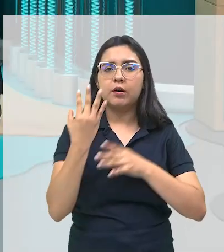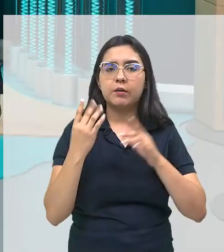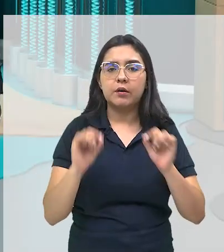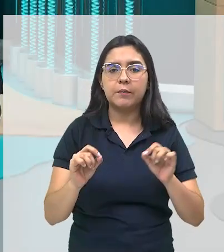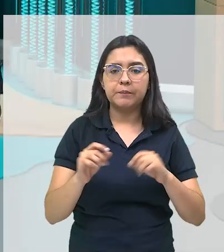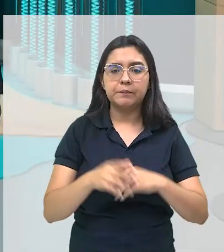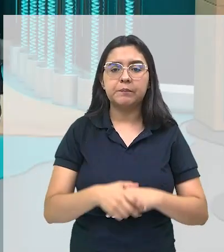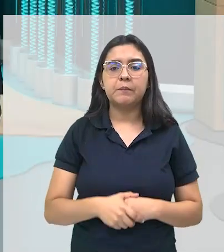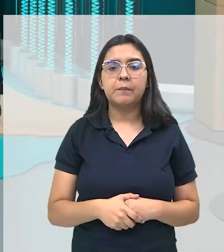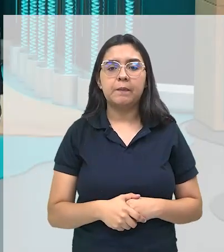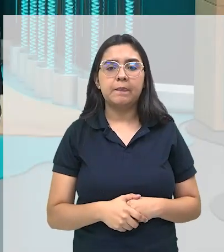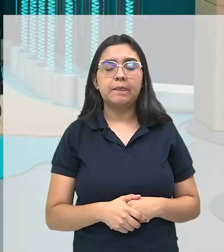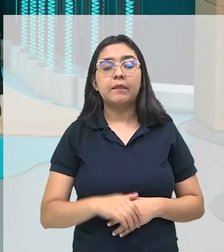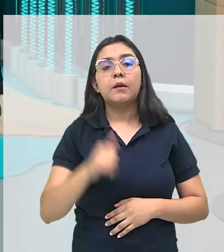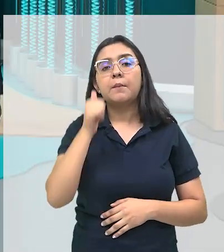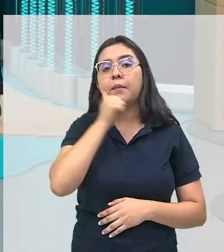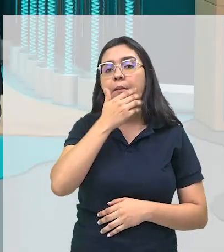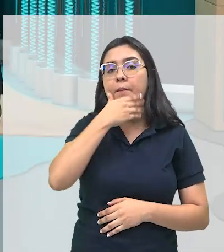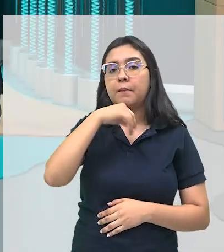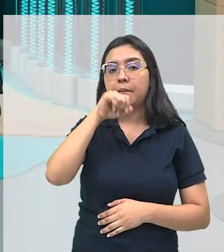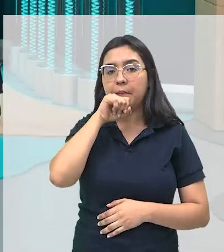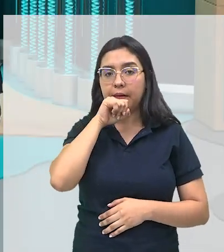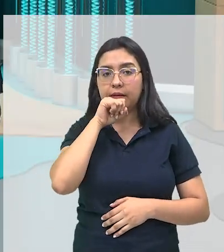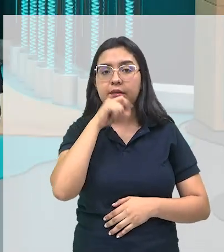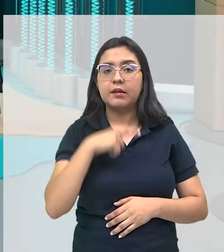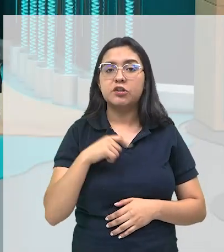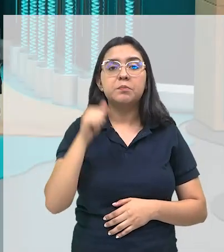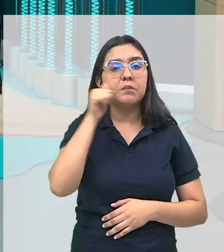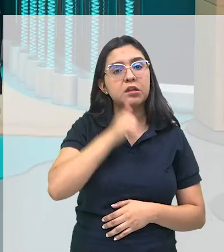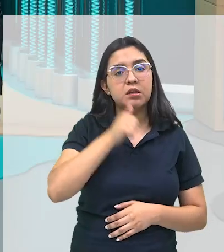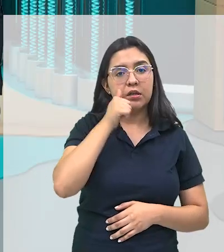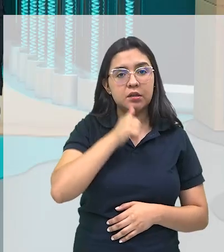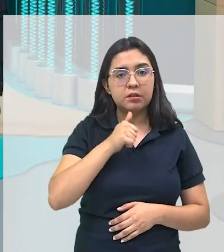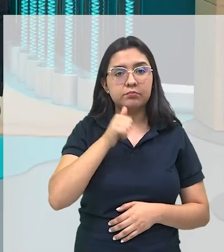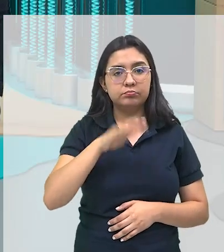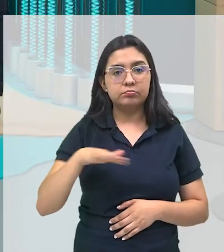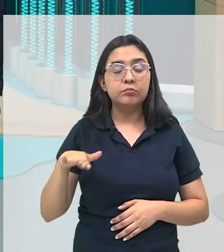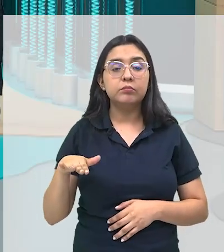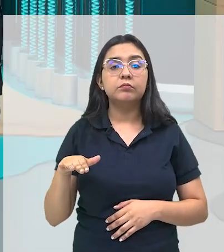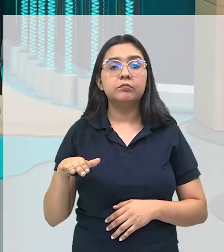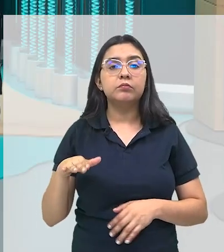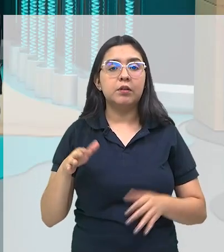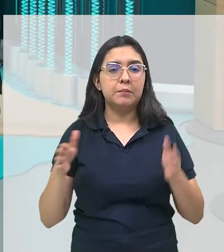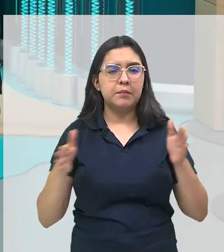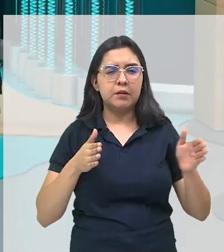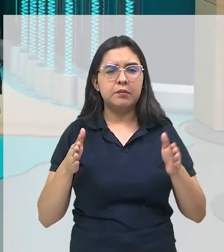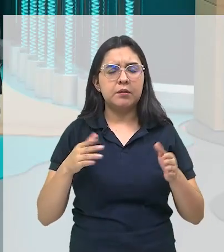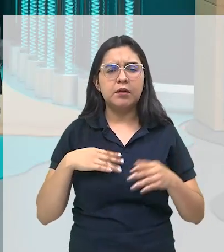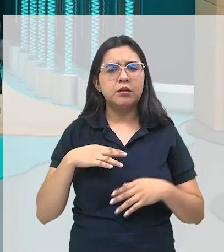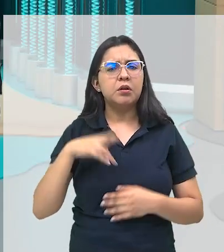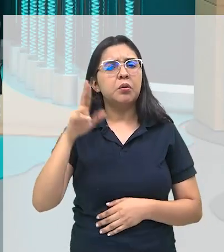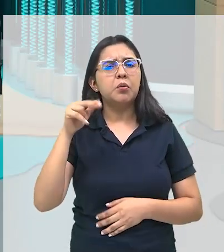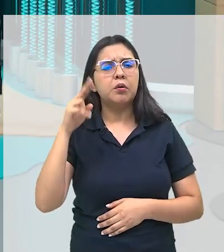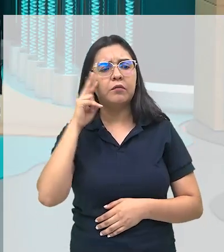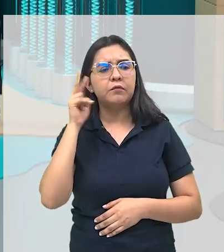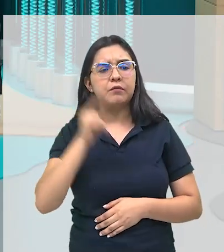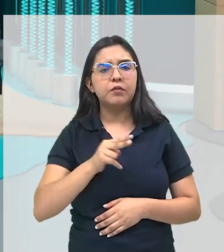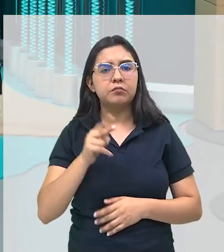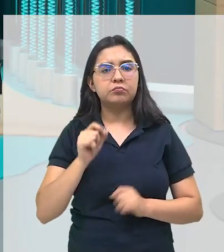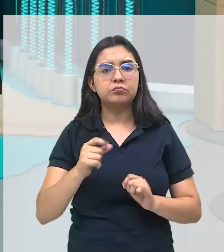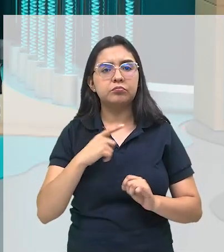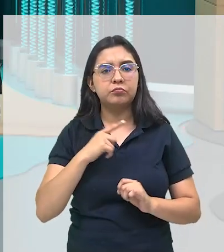os pais, né, das moças daquela época, eles nunca tinham visto o bolero